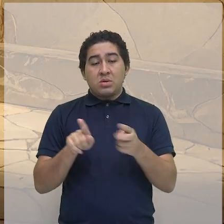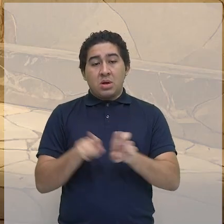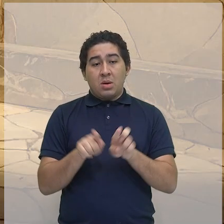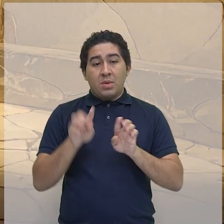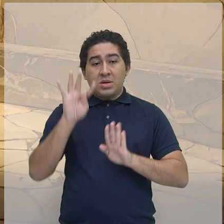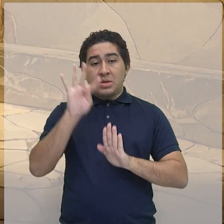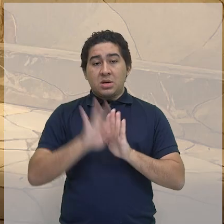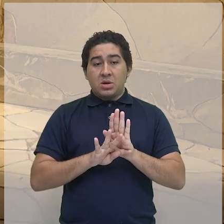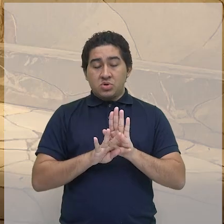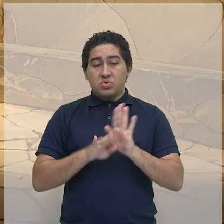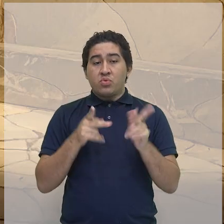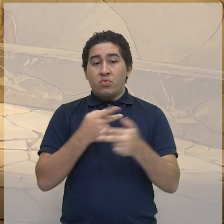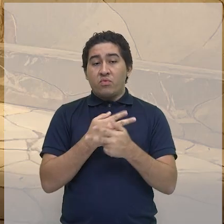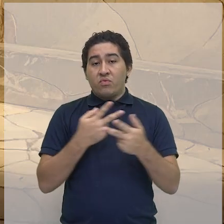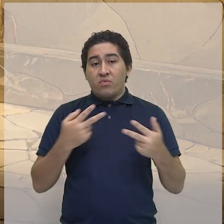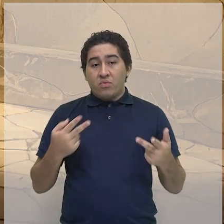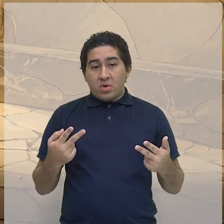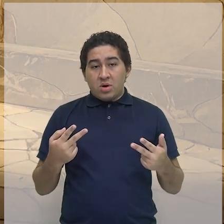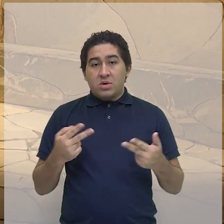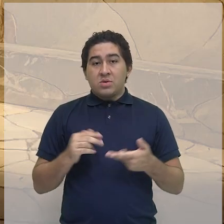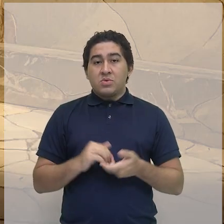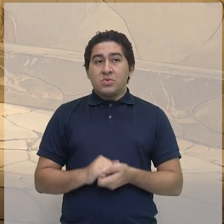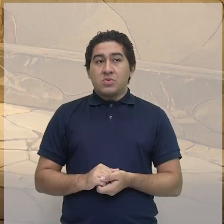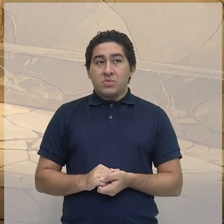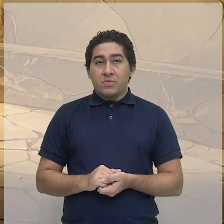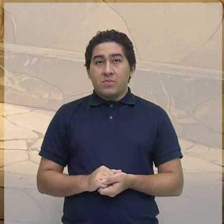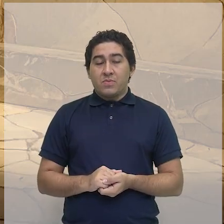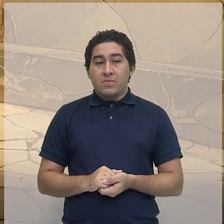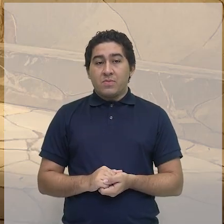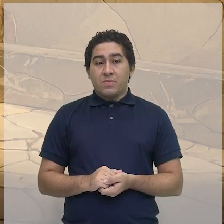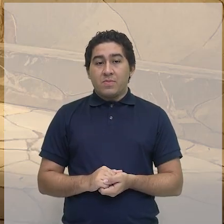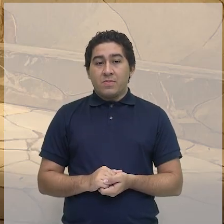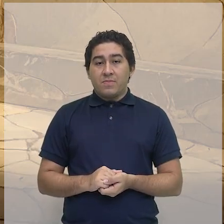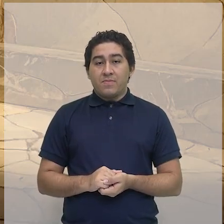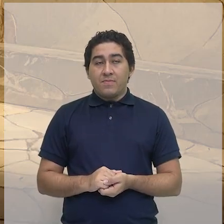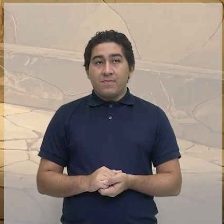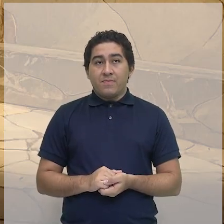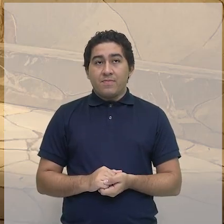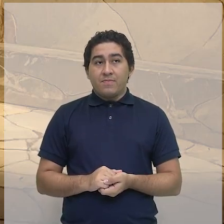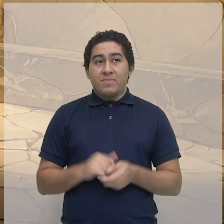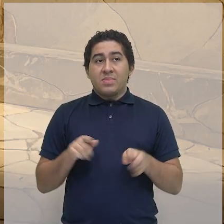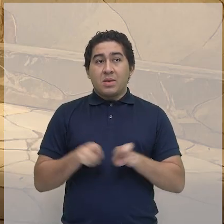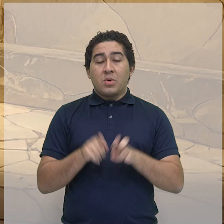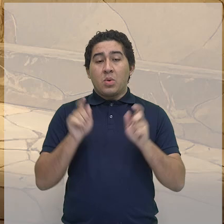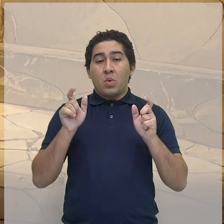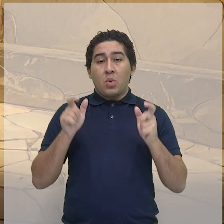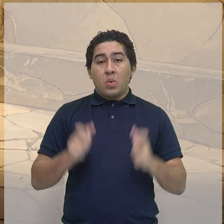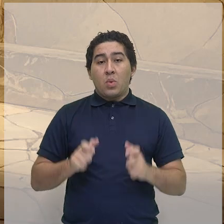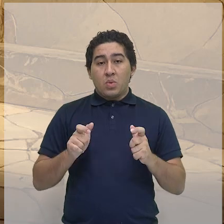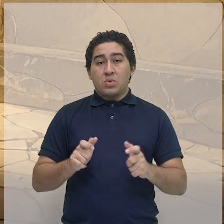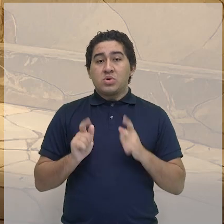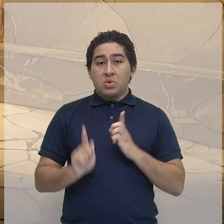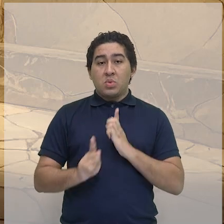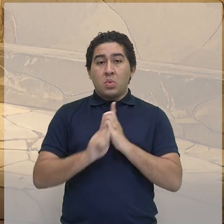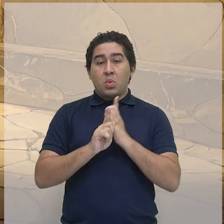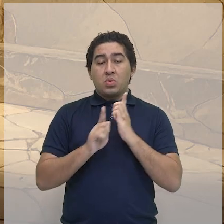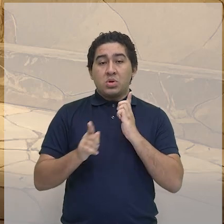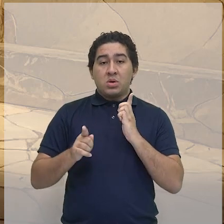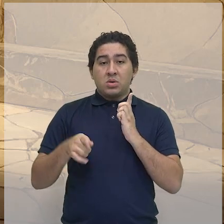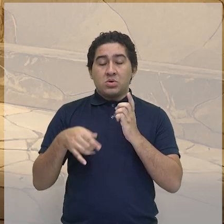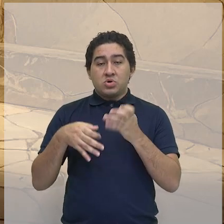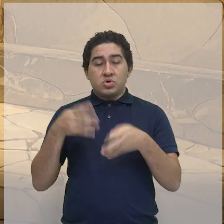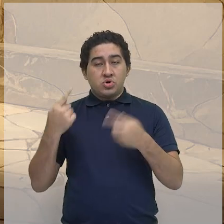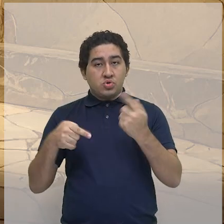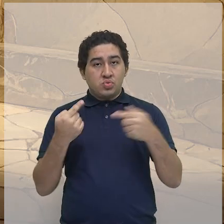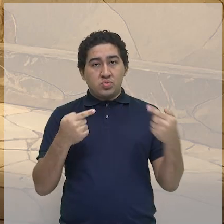das vezes nuances e subtextos. E onde que nós vamos encontrar discursos literários?